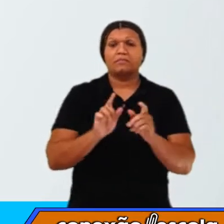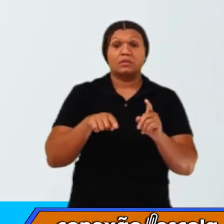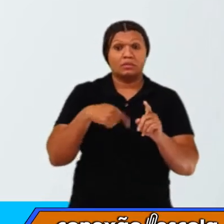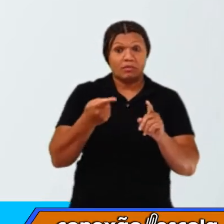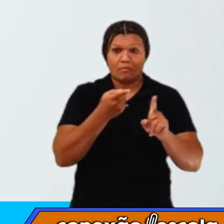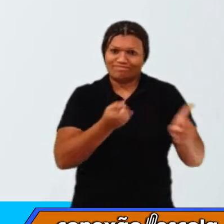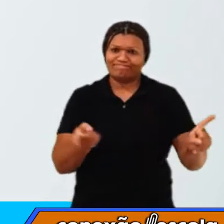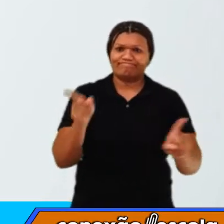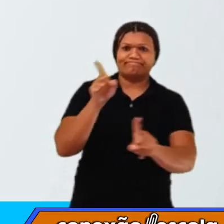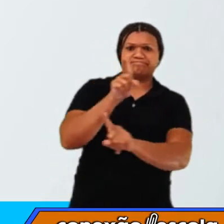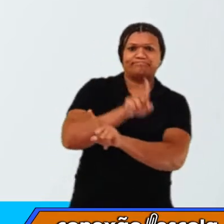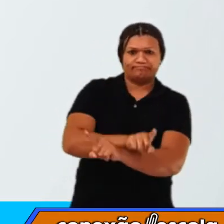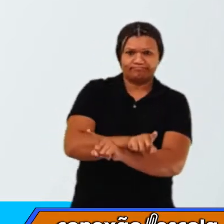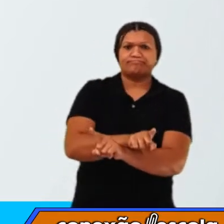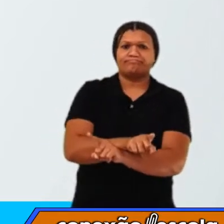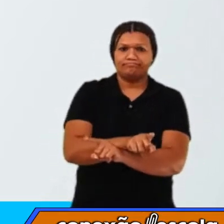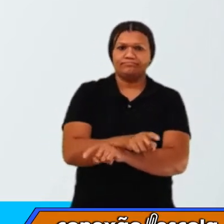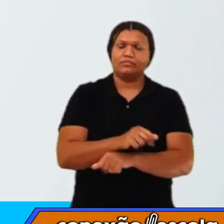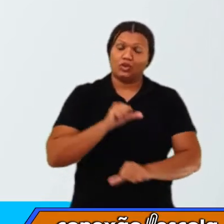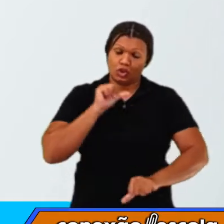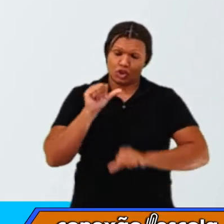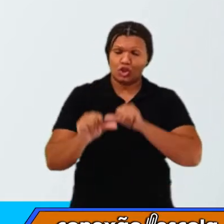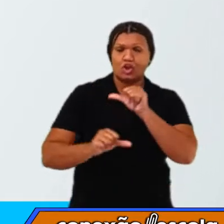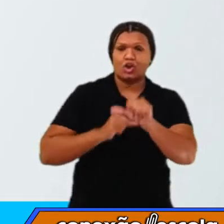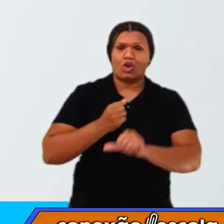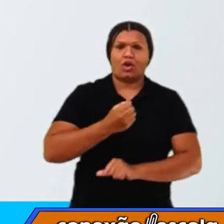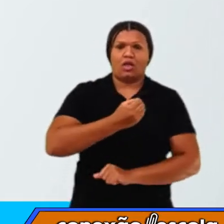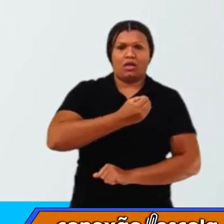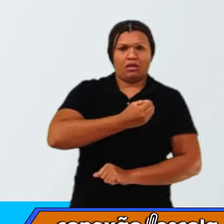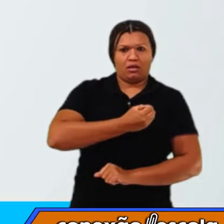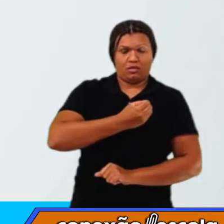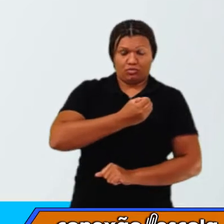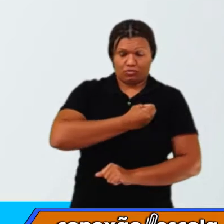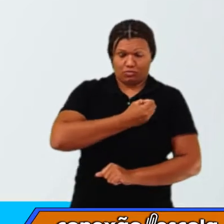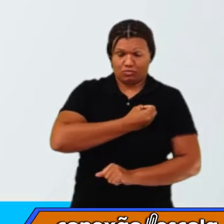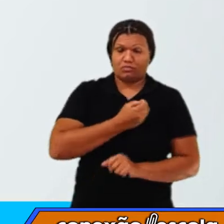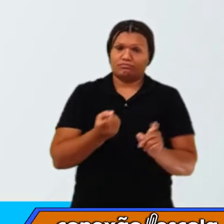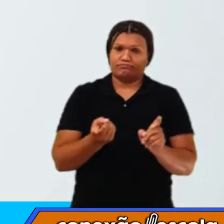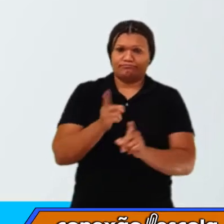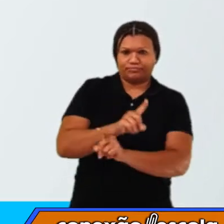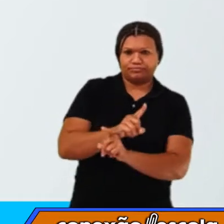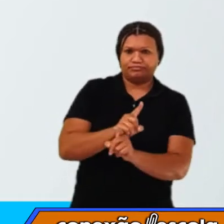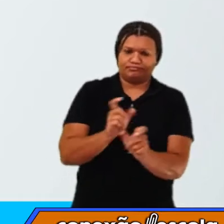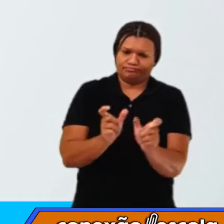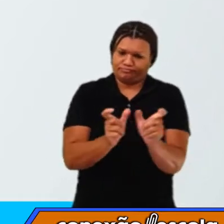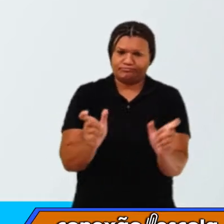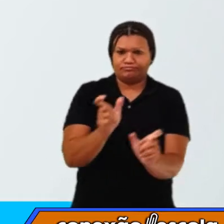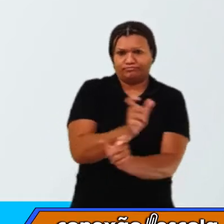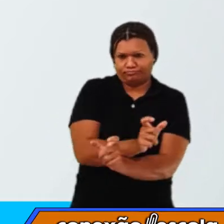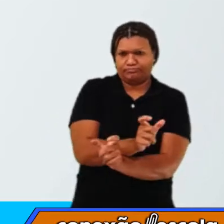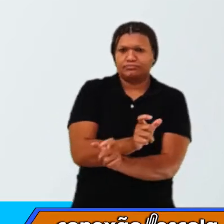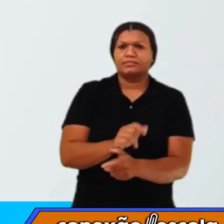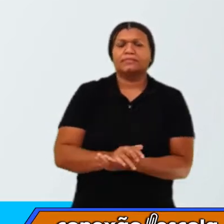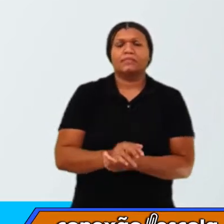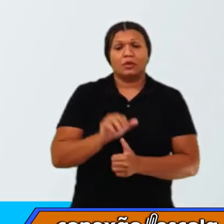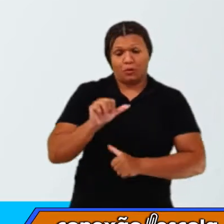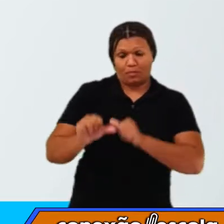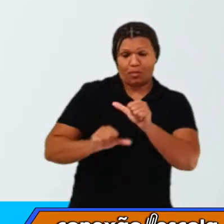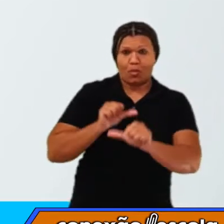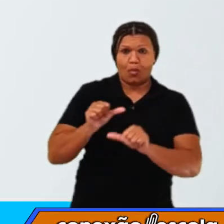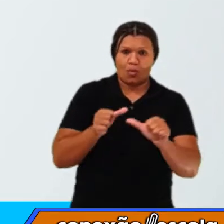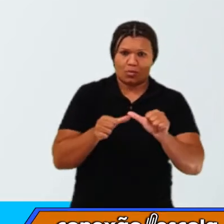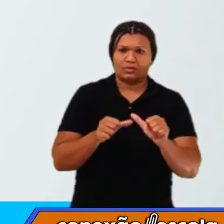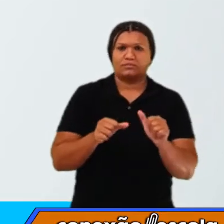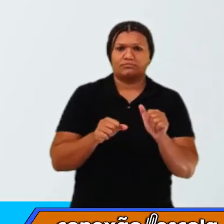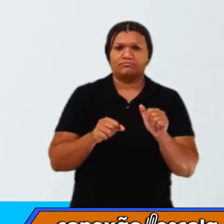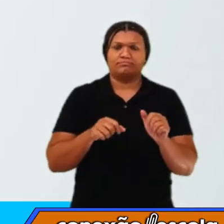inverte a base ou seja troca numerador com denominador e muda o sinal do expoente E aí a gente aplica